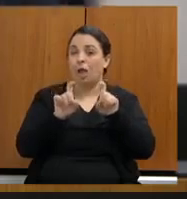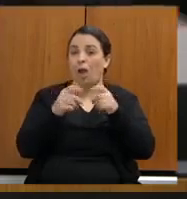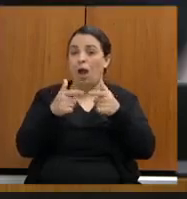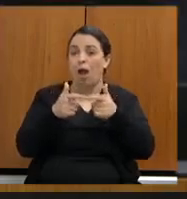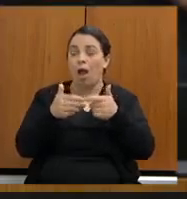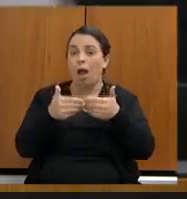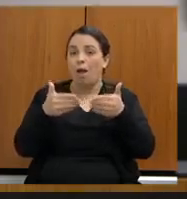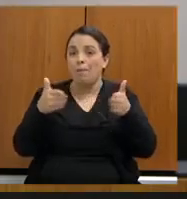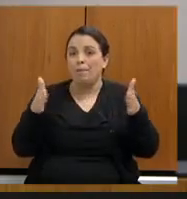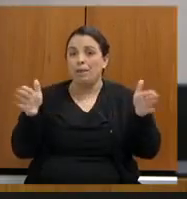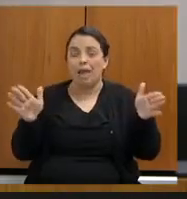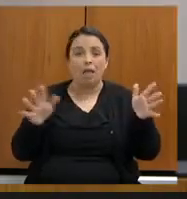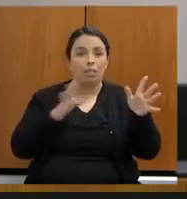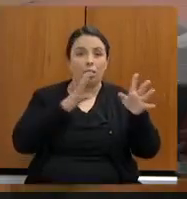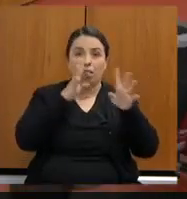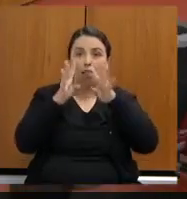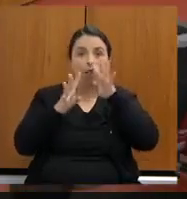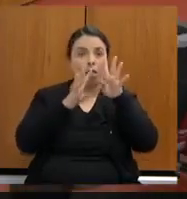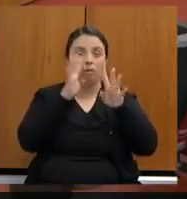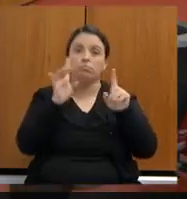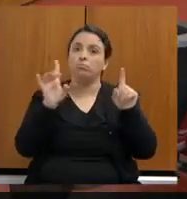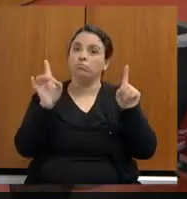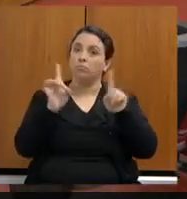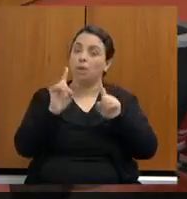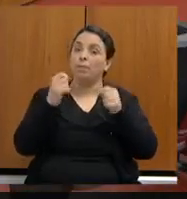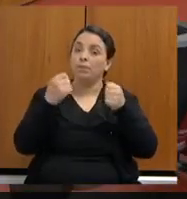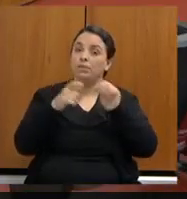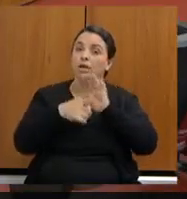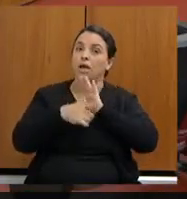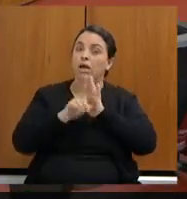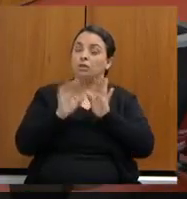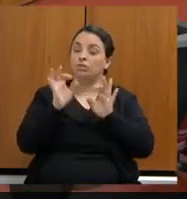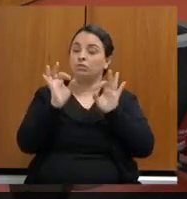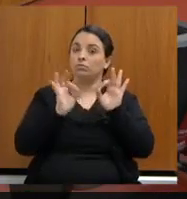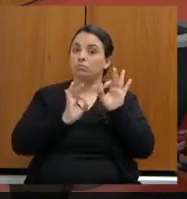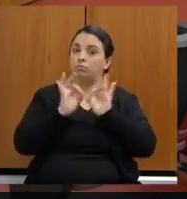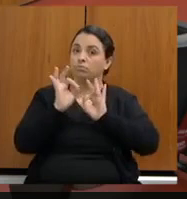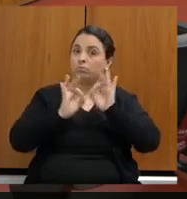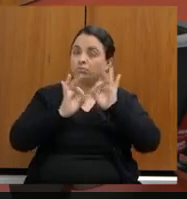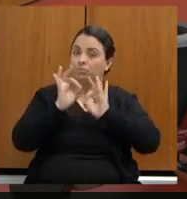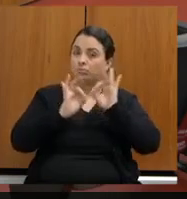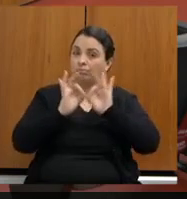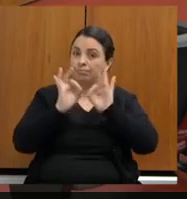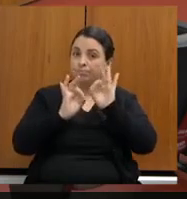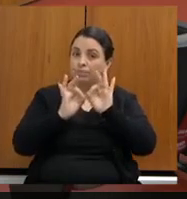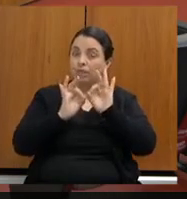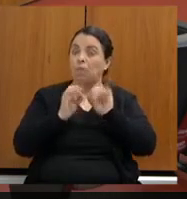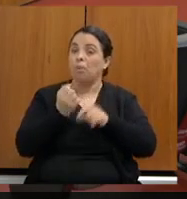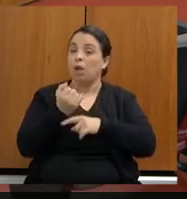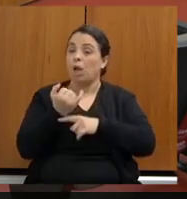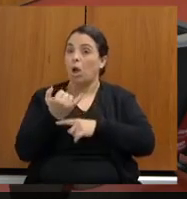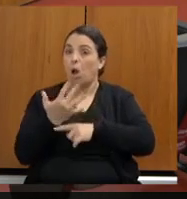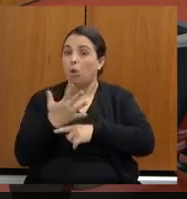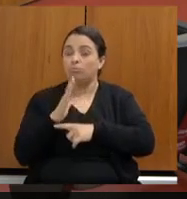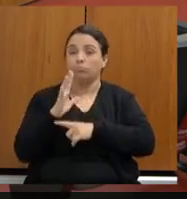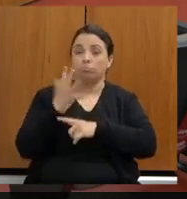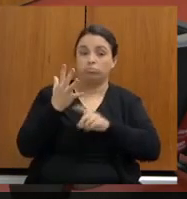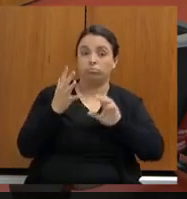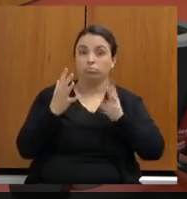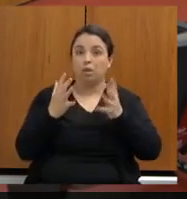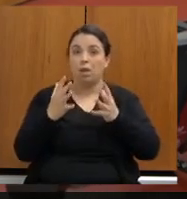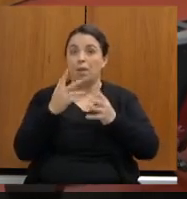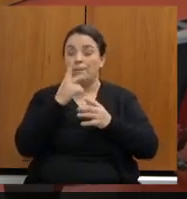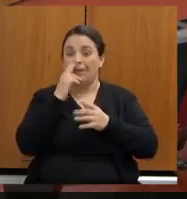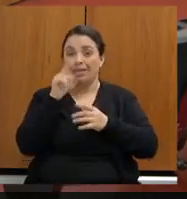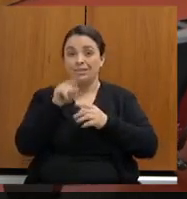ou sem um planejamento prévio uma vez porque em algumas situações e paixão leite tem trazer é